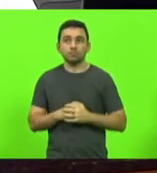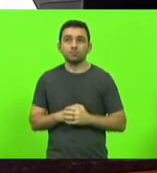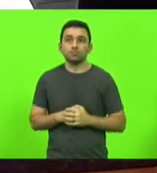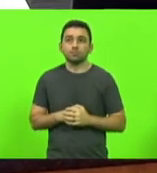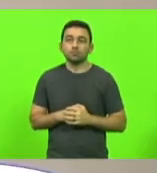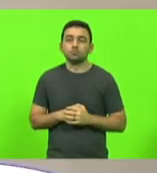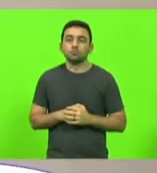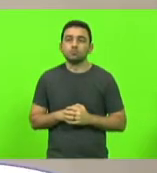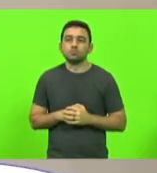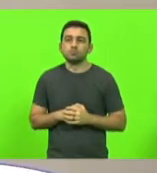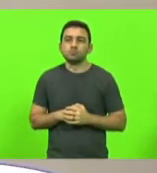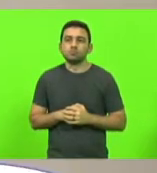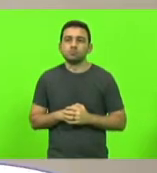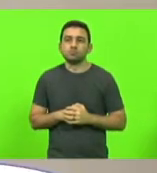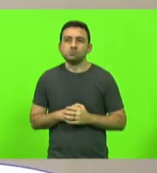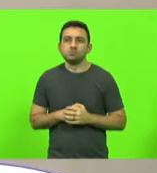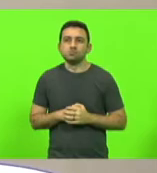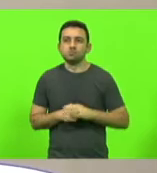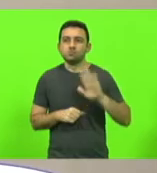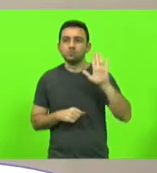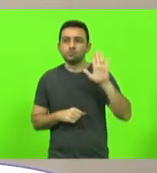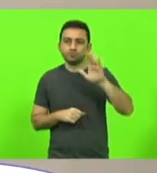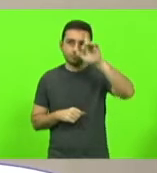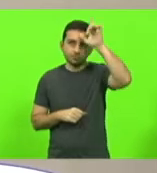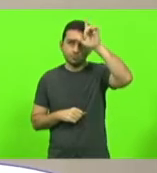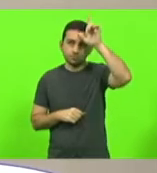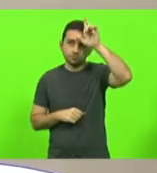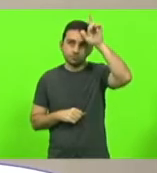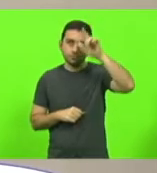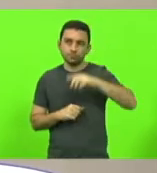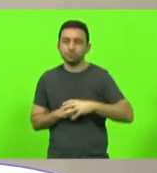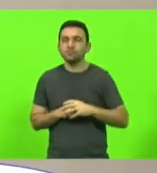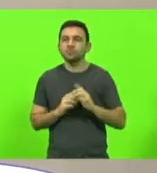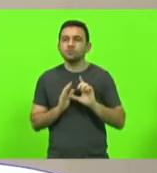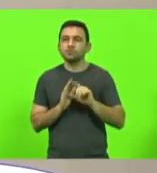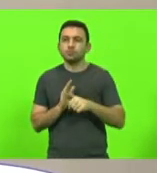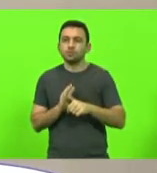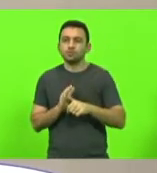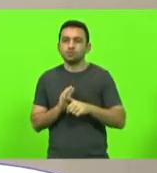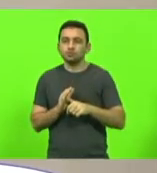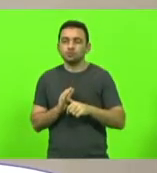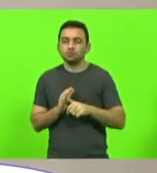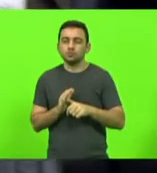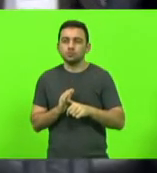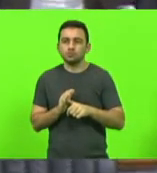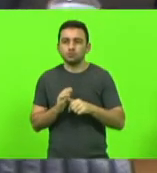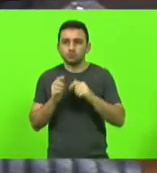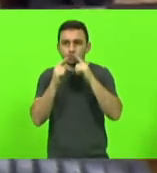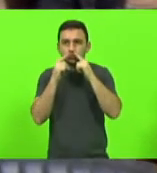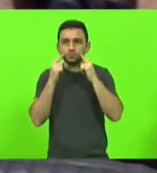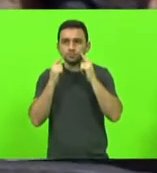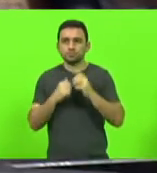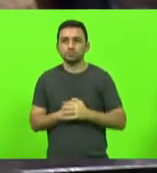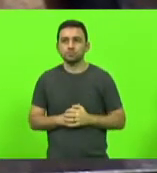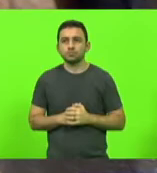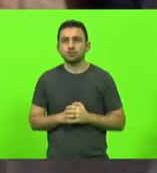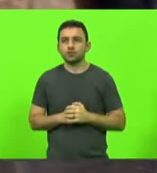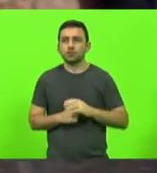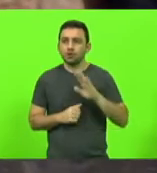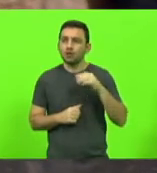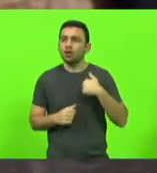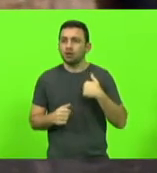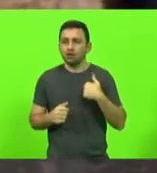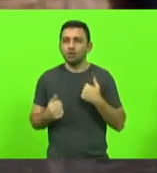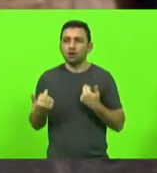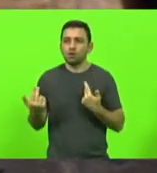Obrigado, presidente. Agora sim, deputado Sargento Lima, na sequência, deputado Romildo Titon. Presidente, quero fazer da voz do deputado